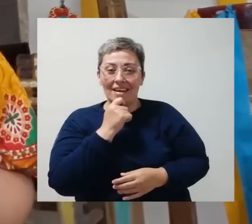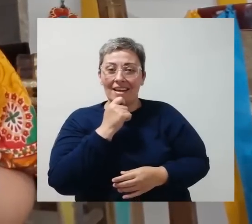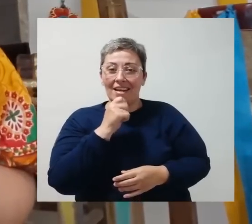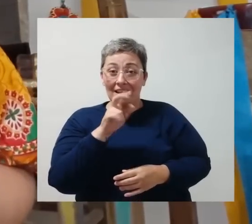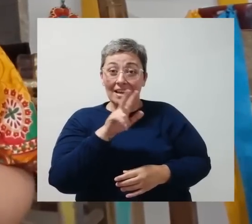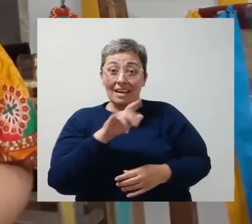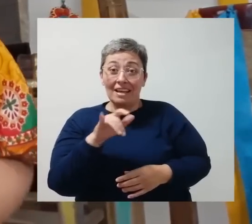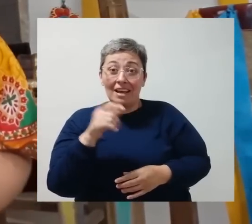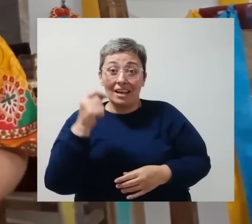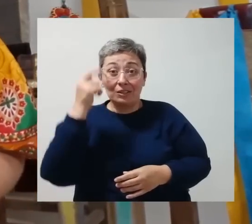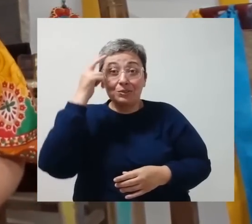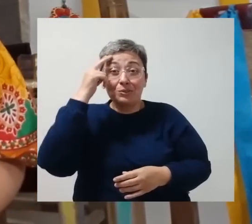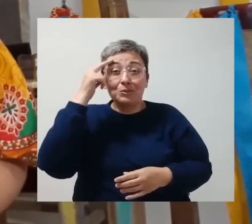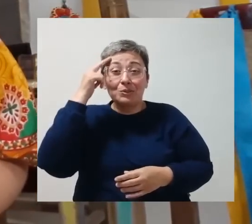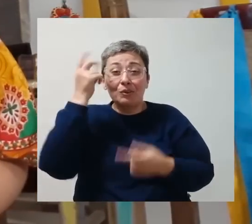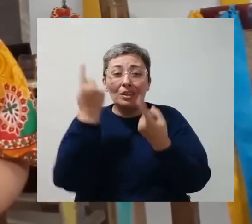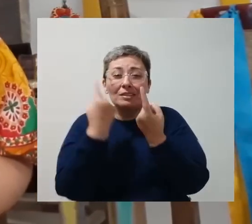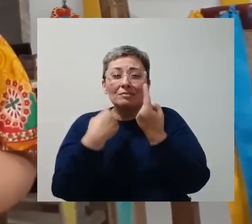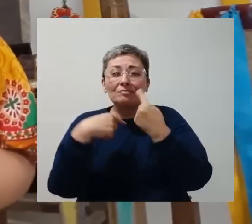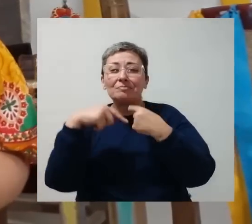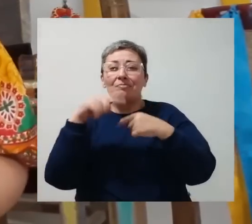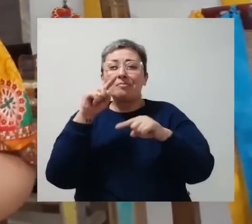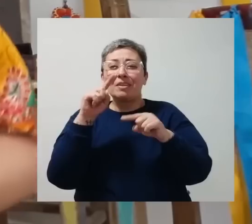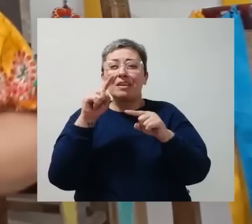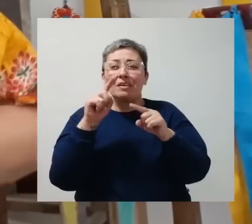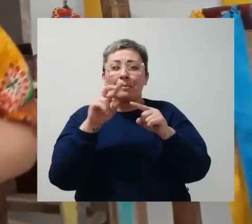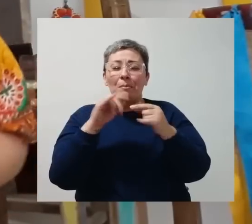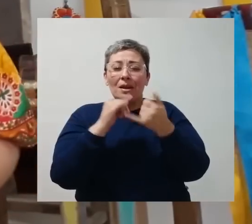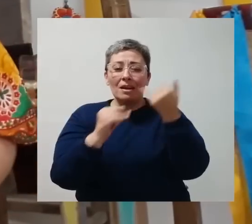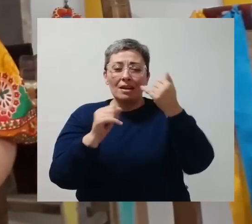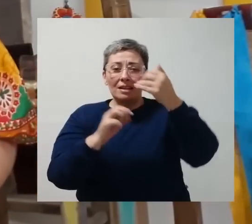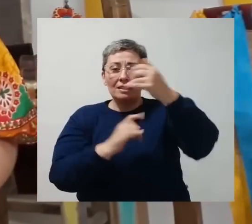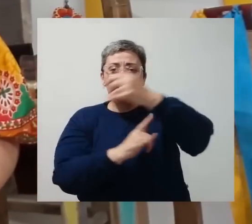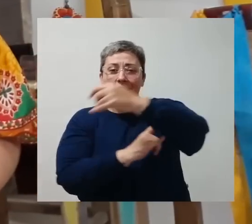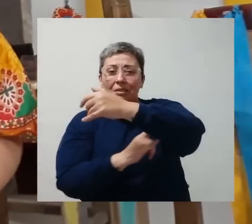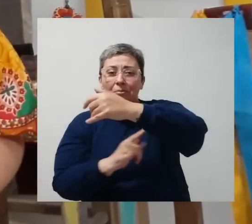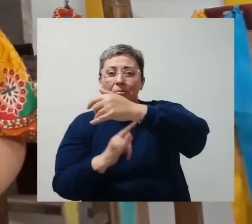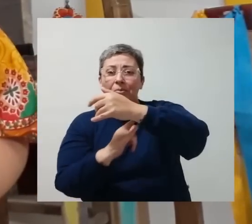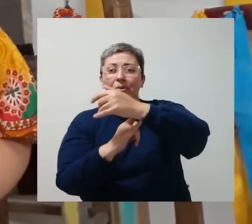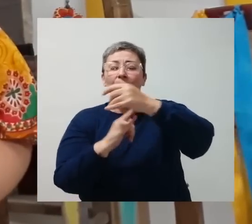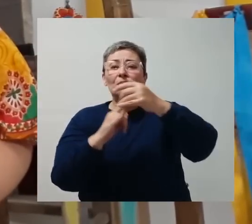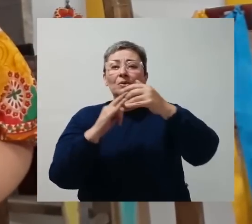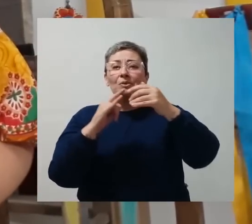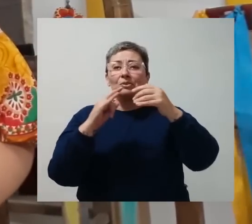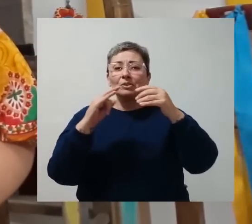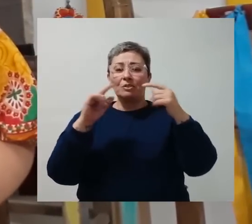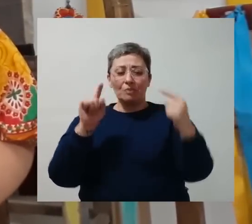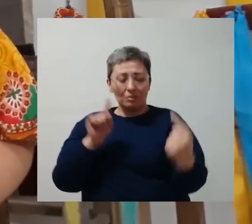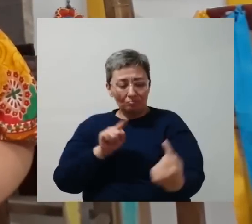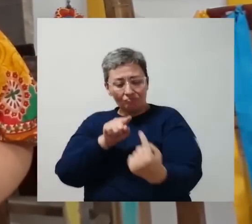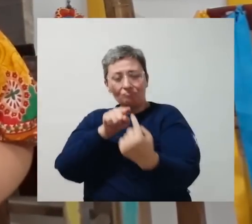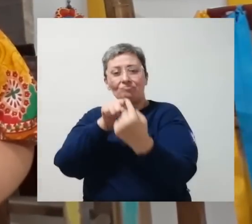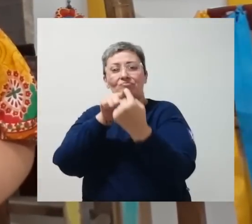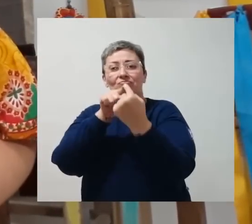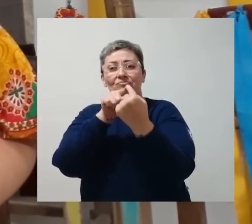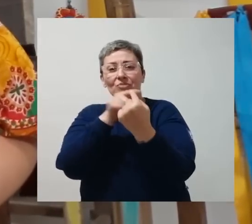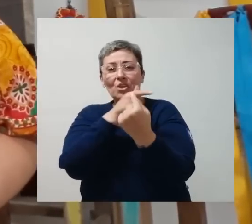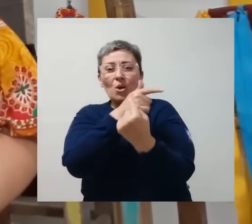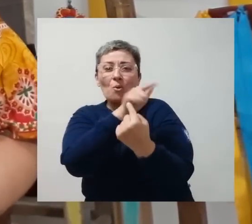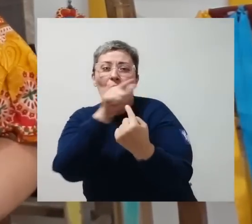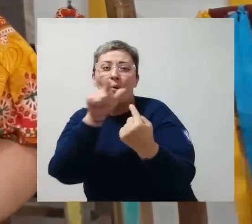desconhecidas. São os sonhos que se transformam em pontes para nos levarmos a